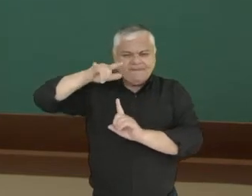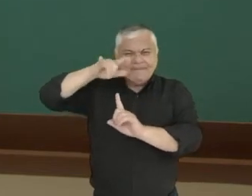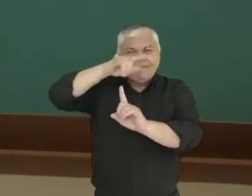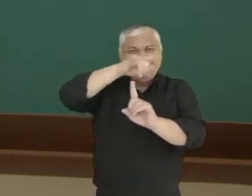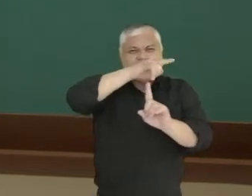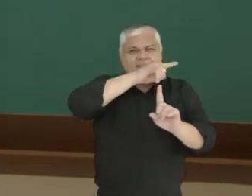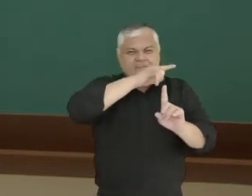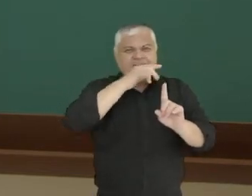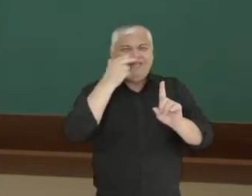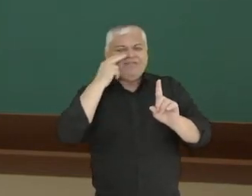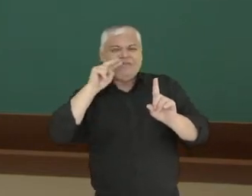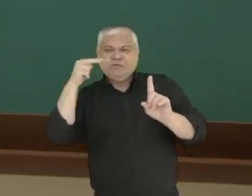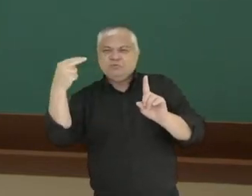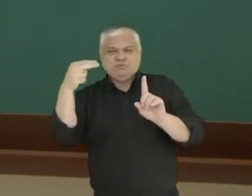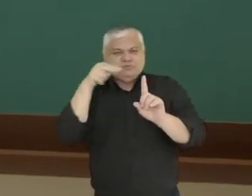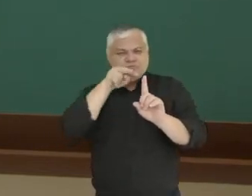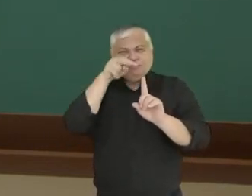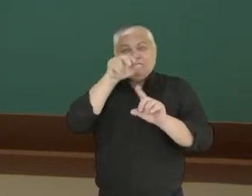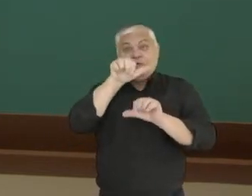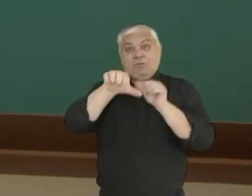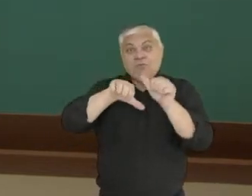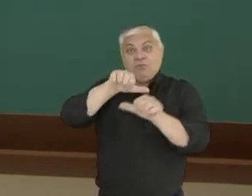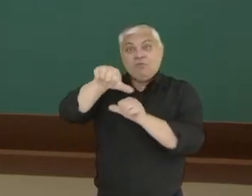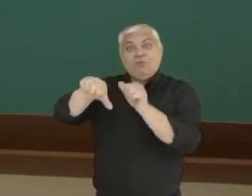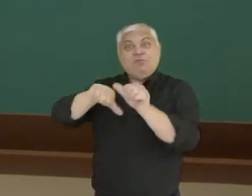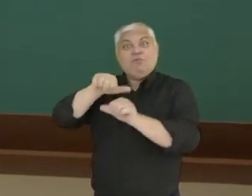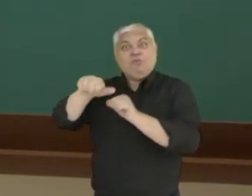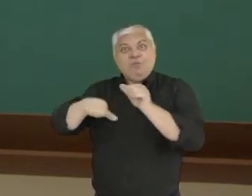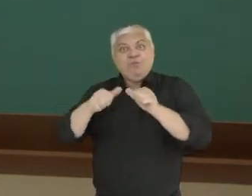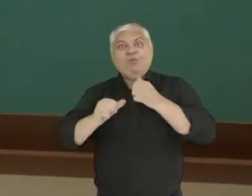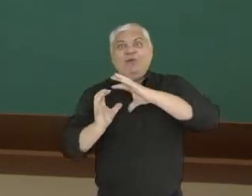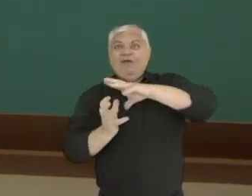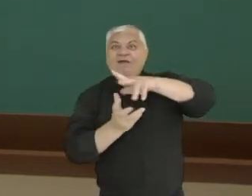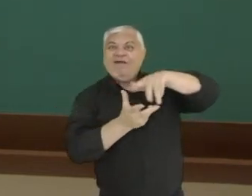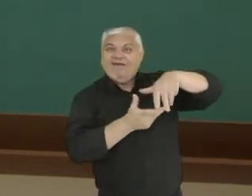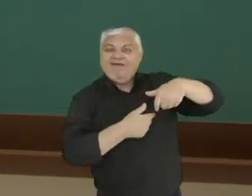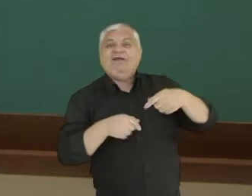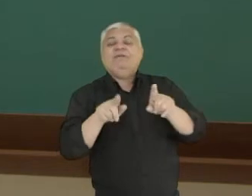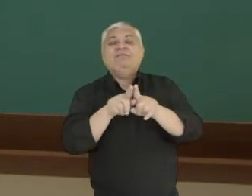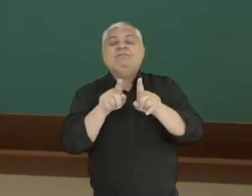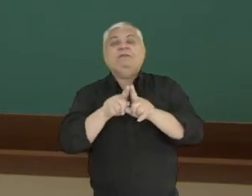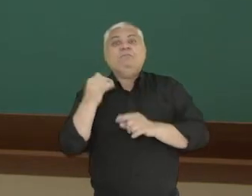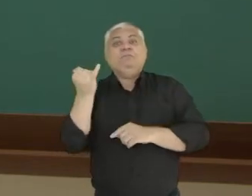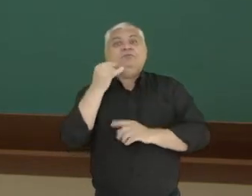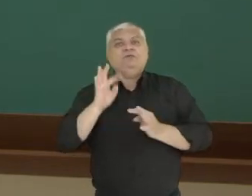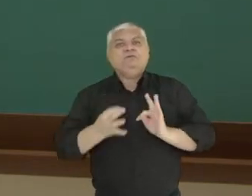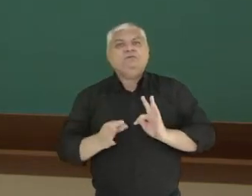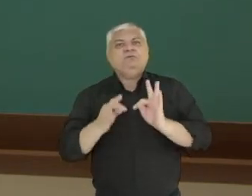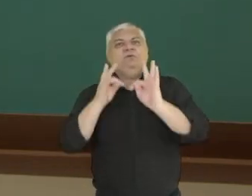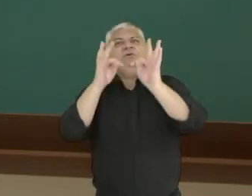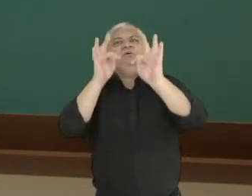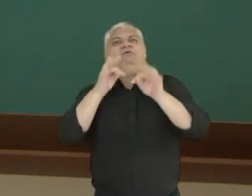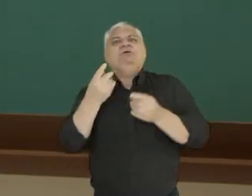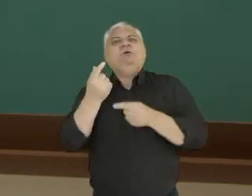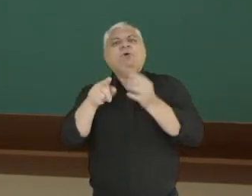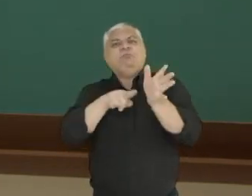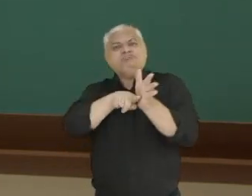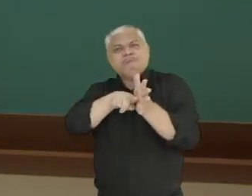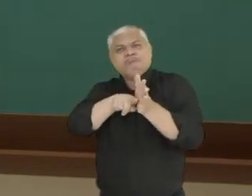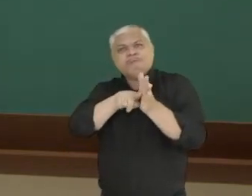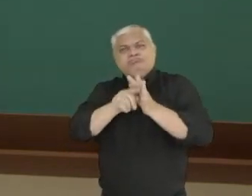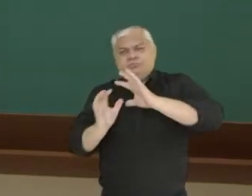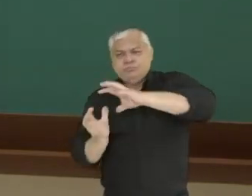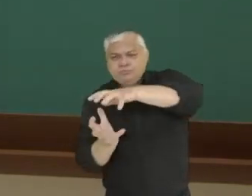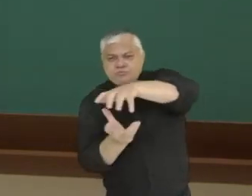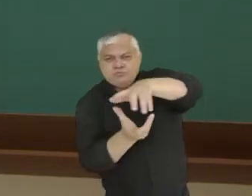diferentes, ressaltando as transformações da paisagem e a importância desta tecnologia para o monitoramento ambiental.